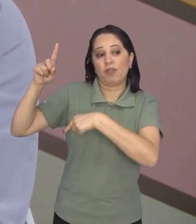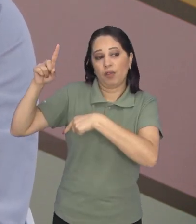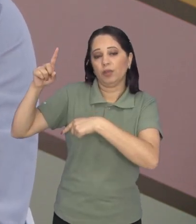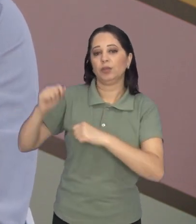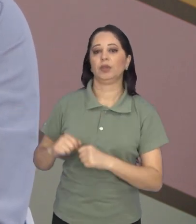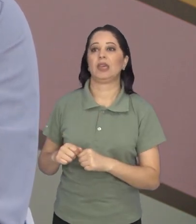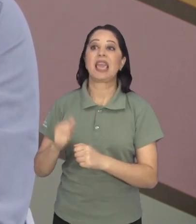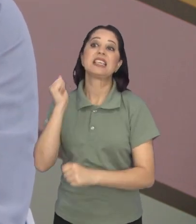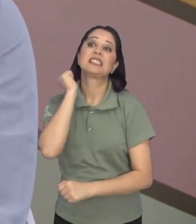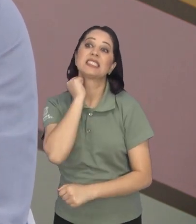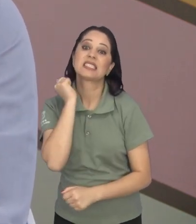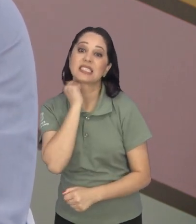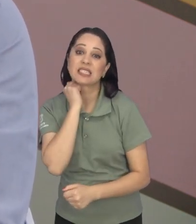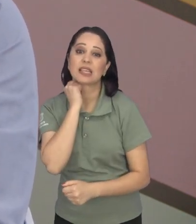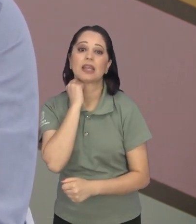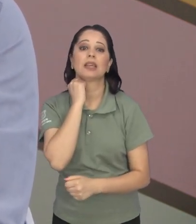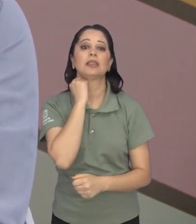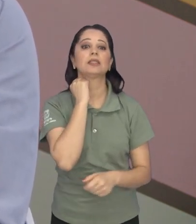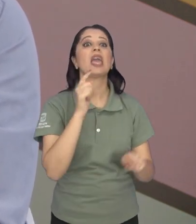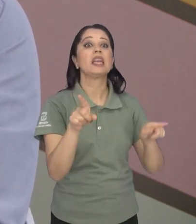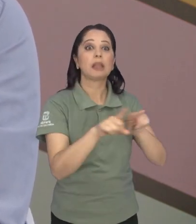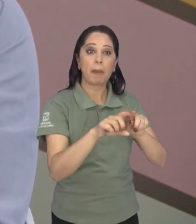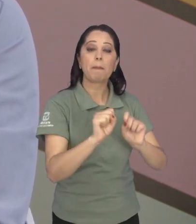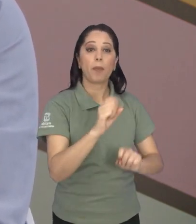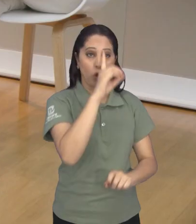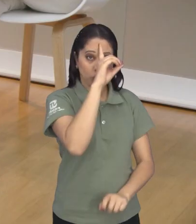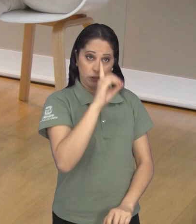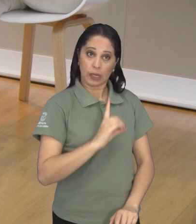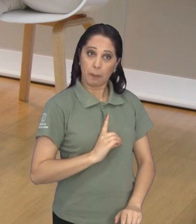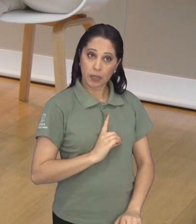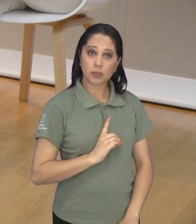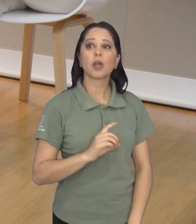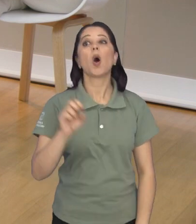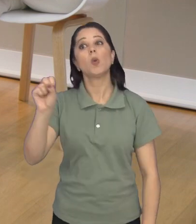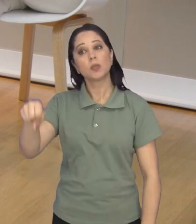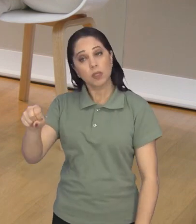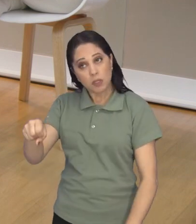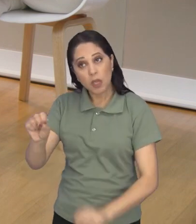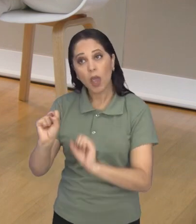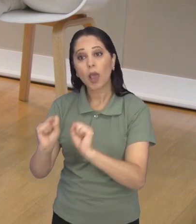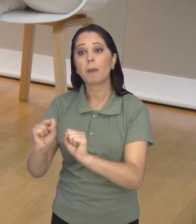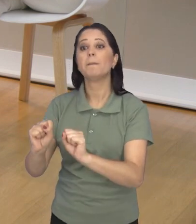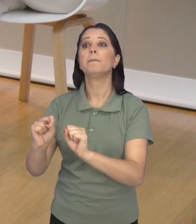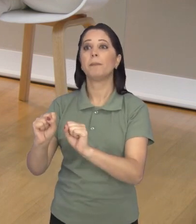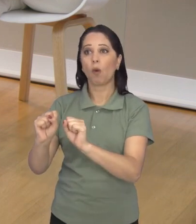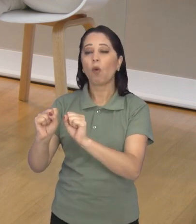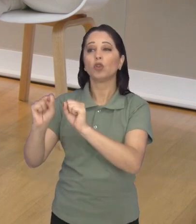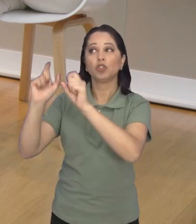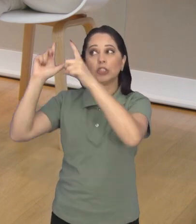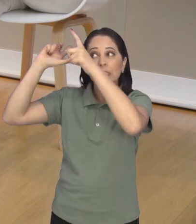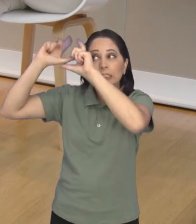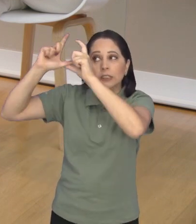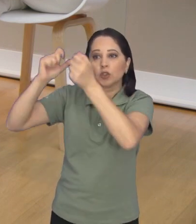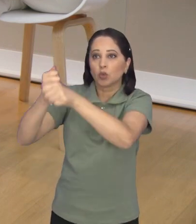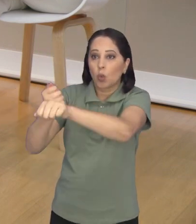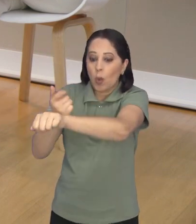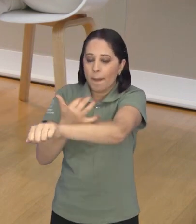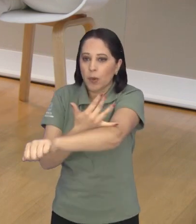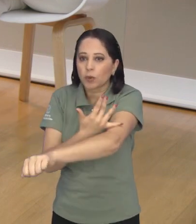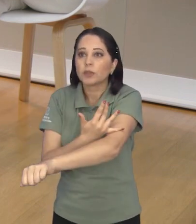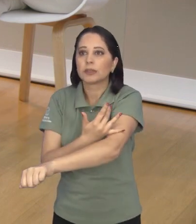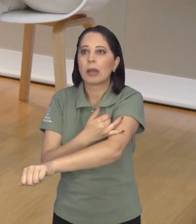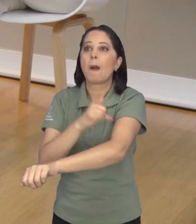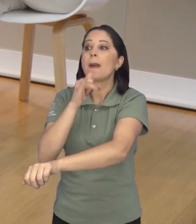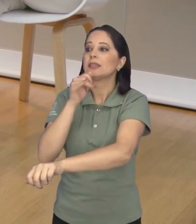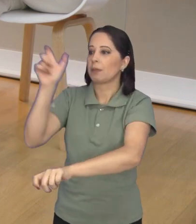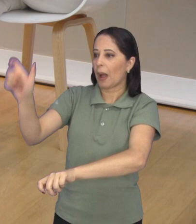da criança. O estresse, pode toda acabar a culminando situação. numa depressão, Sim, de repente. transtornos emocionais Sim. envolvidos tendem